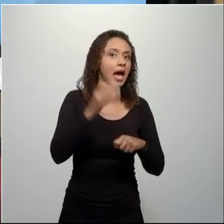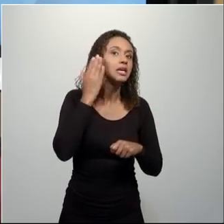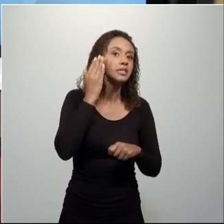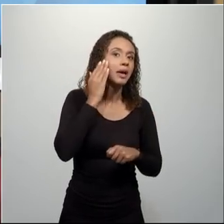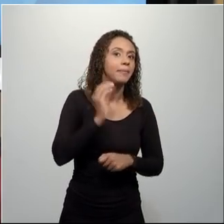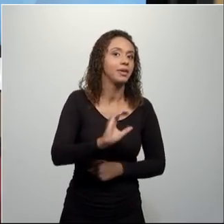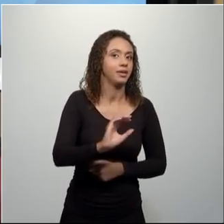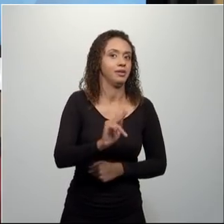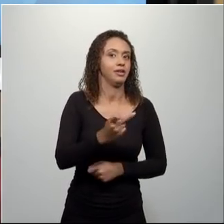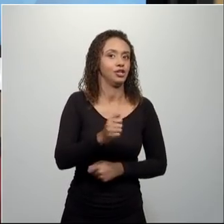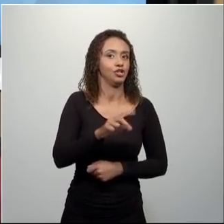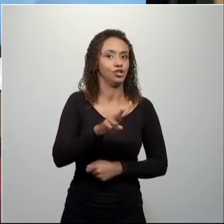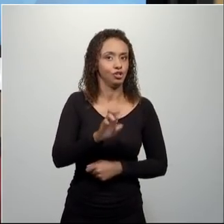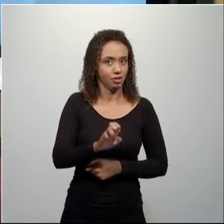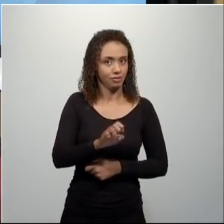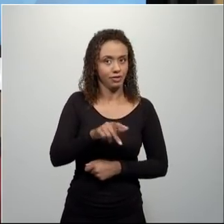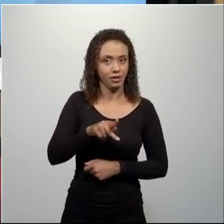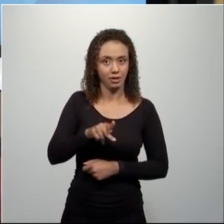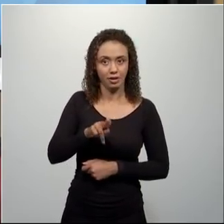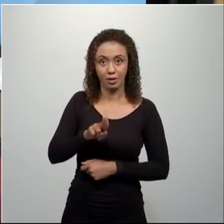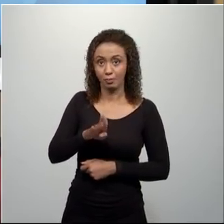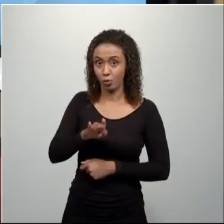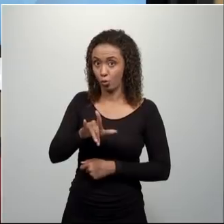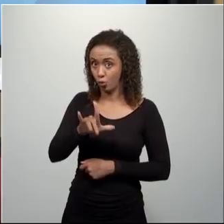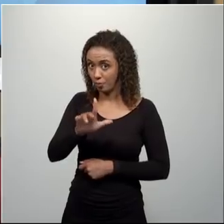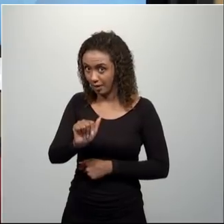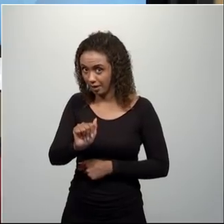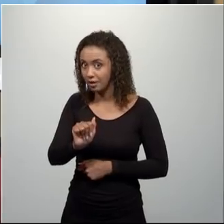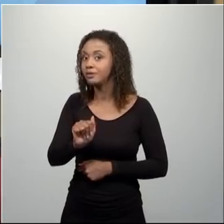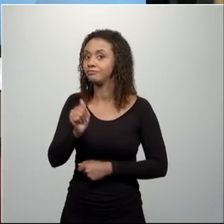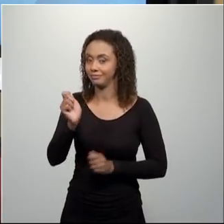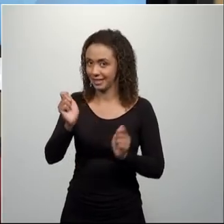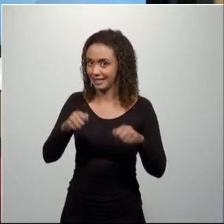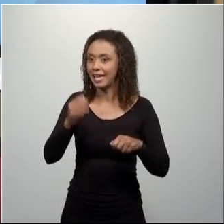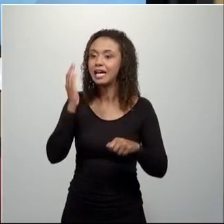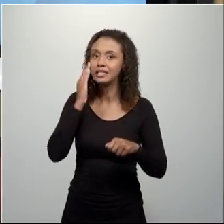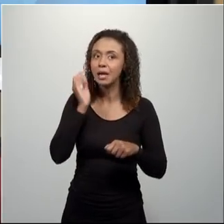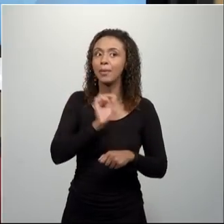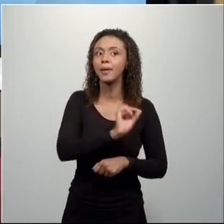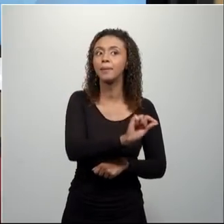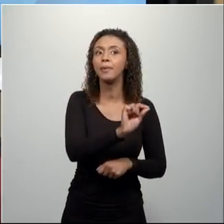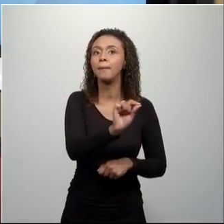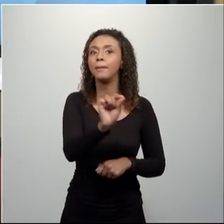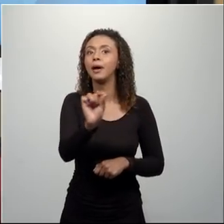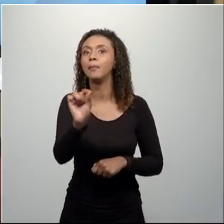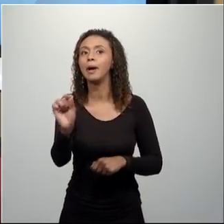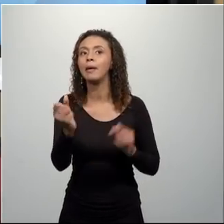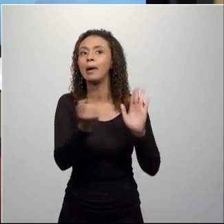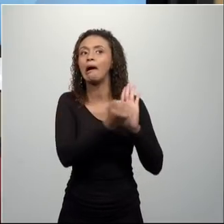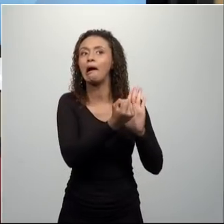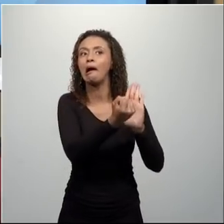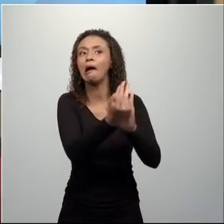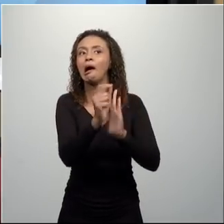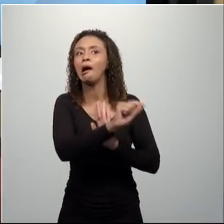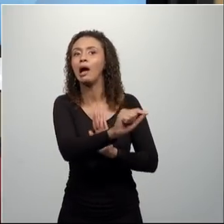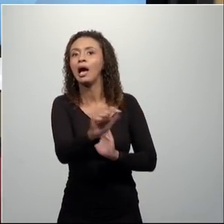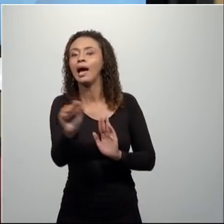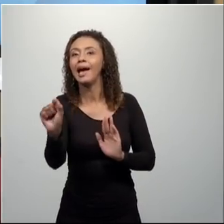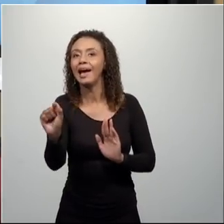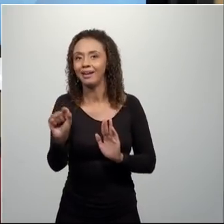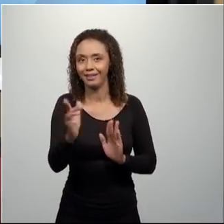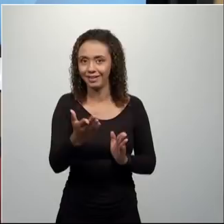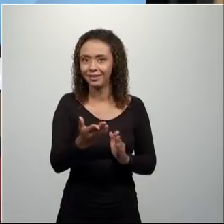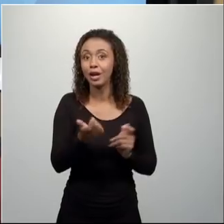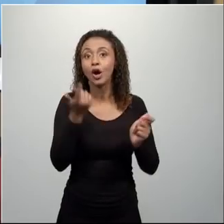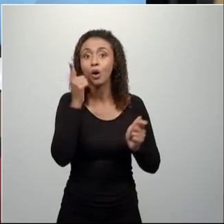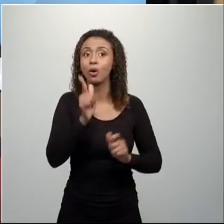dentro do sistema e aí você consegue receber dinheiro de alguém de uma chave pública não sabe que no mundo real mas vem de uma chave pública que